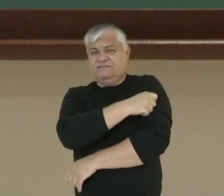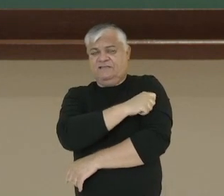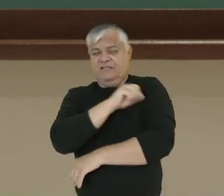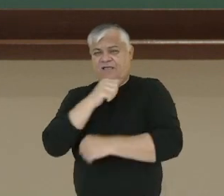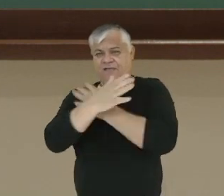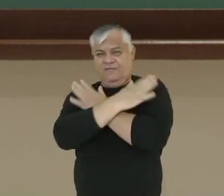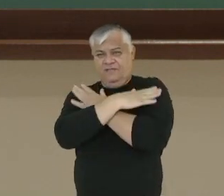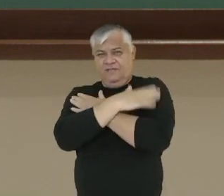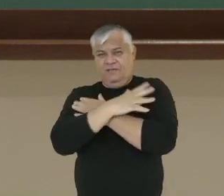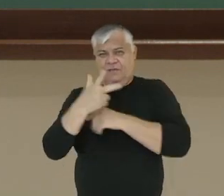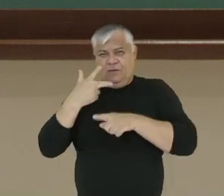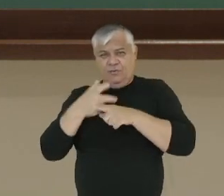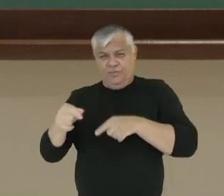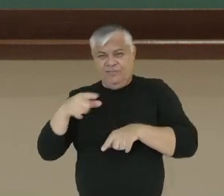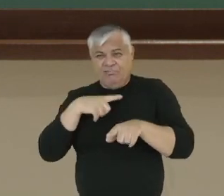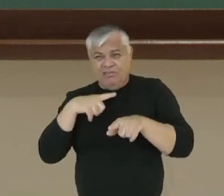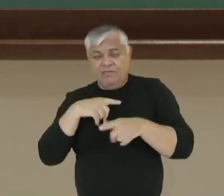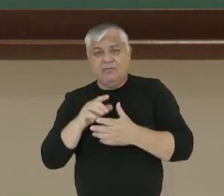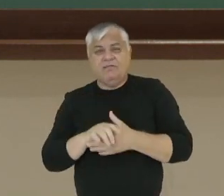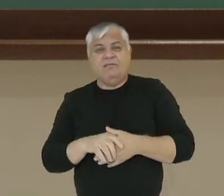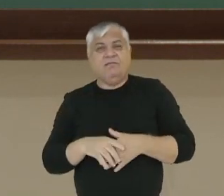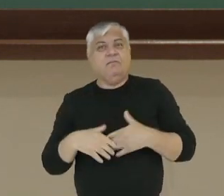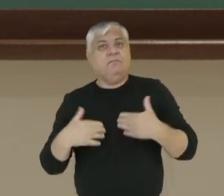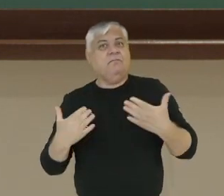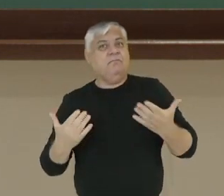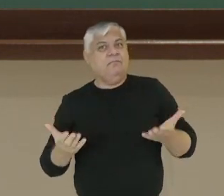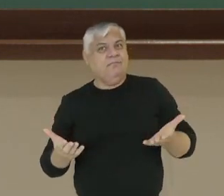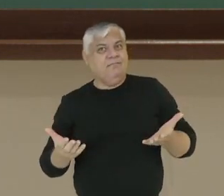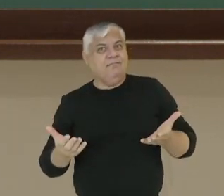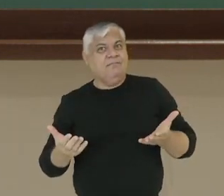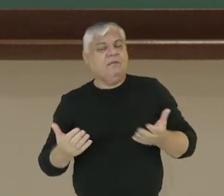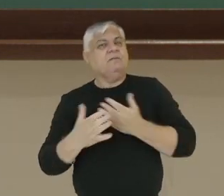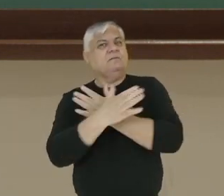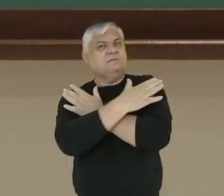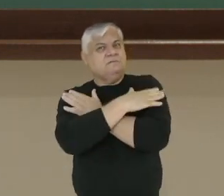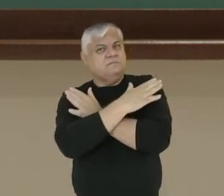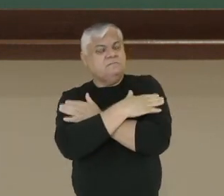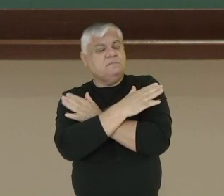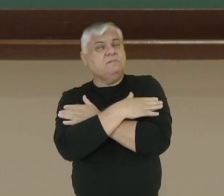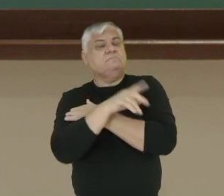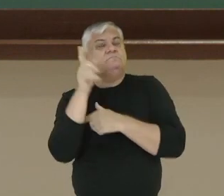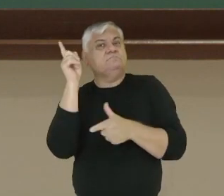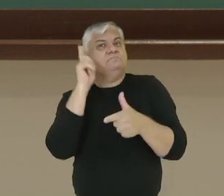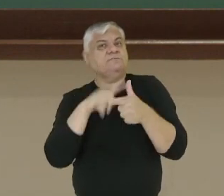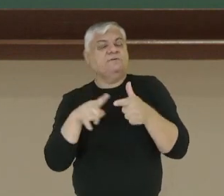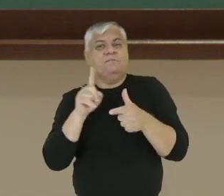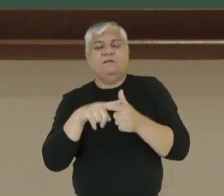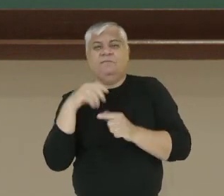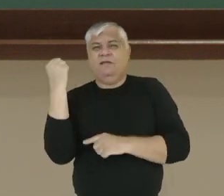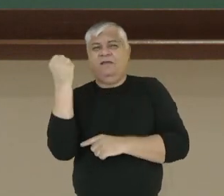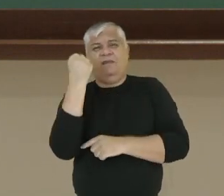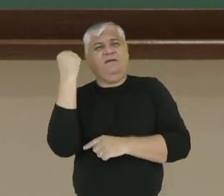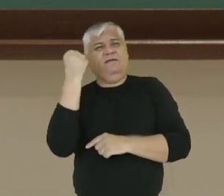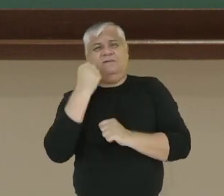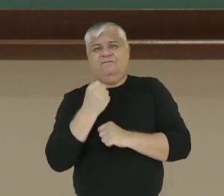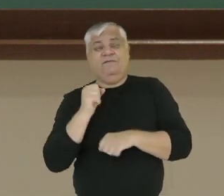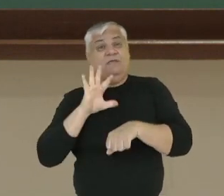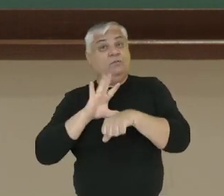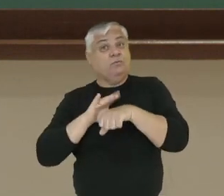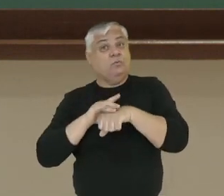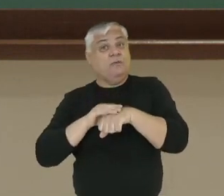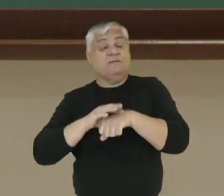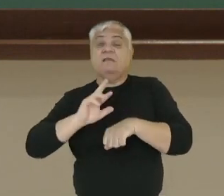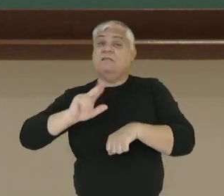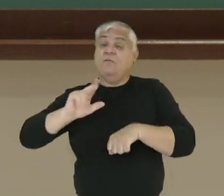quer dizer ali? Que o desemprego é um grande problema, não é uma doença, mas pode causar